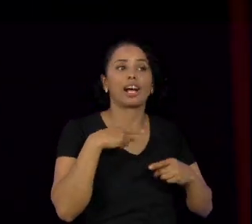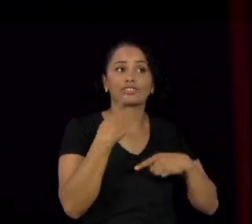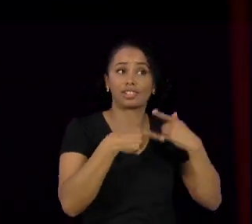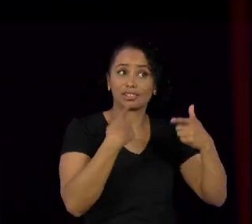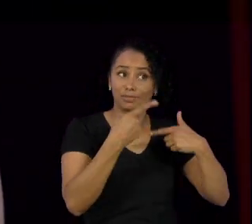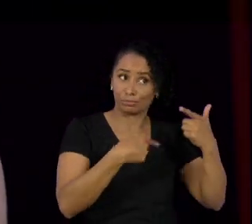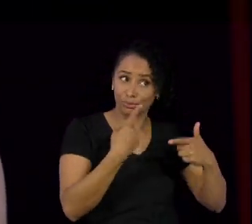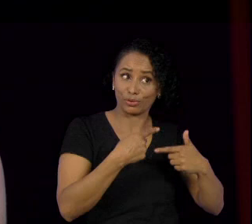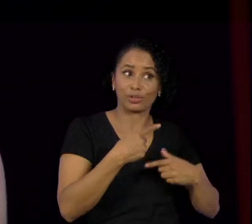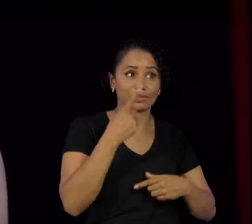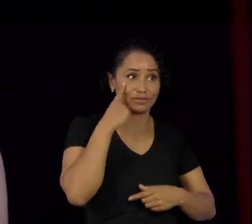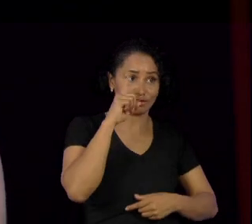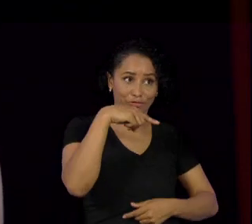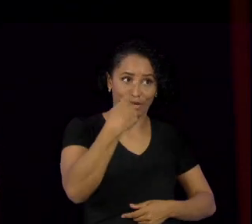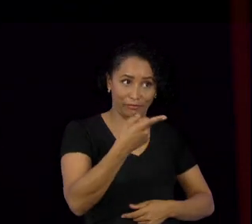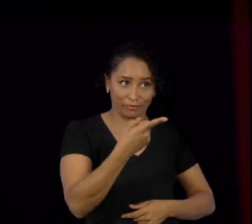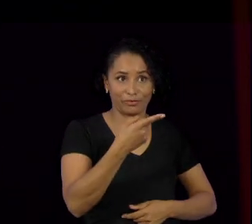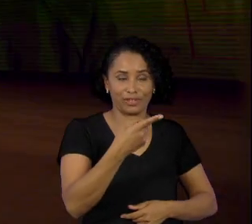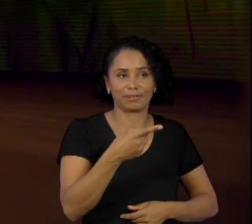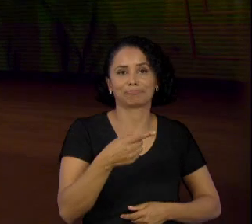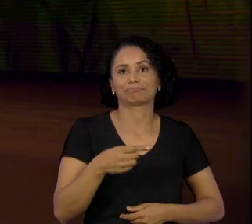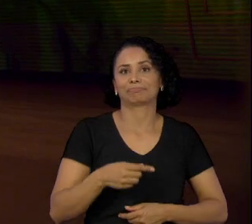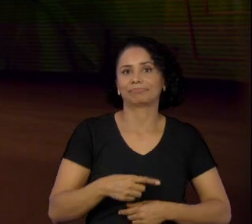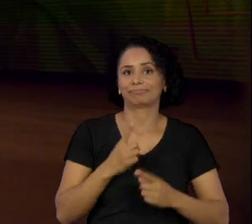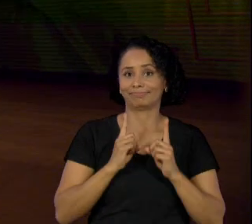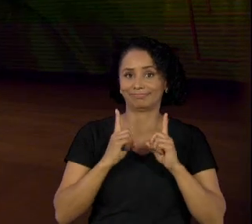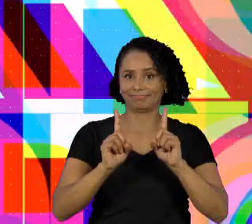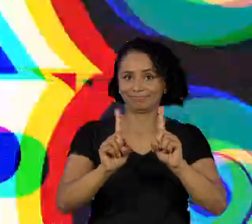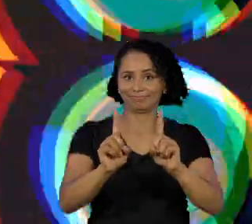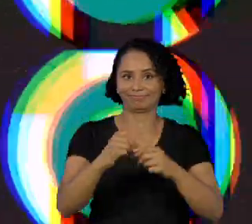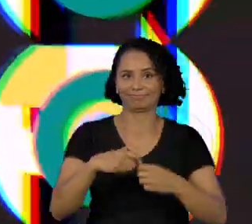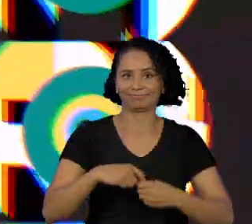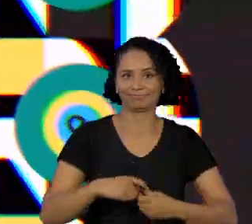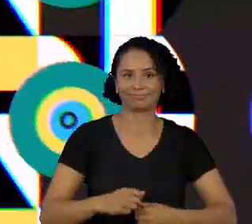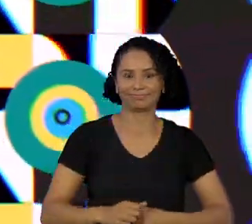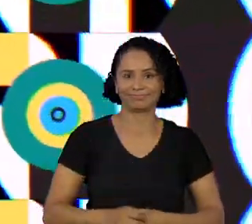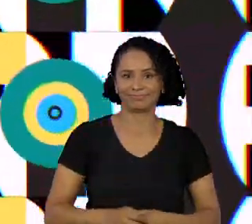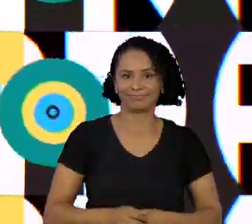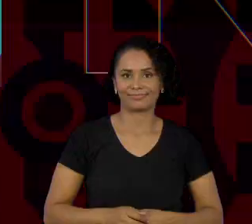próximo bloco e a gente volta já com Persona.